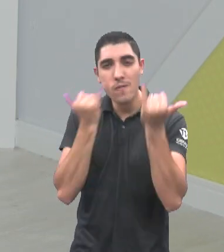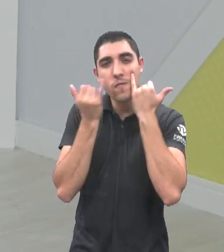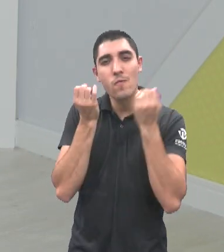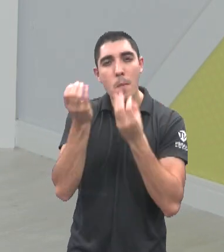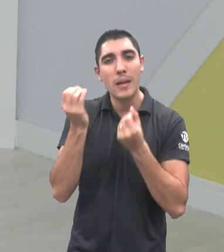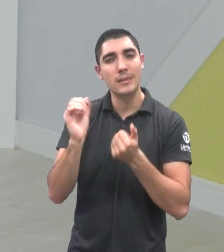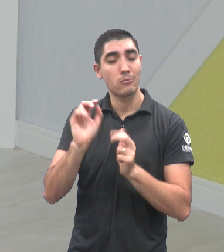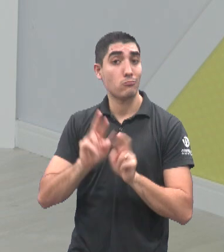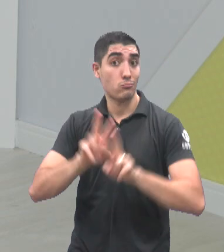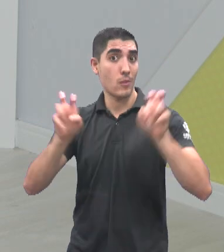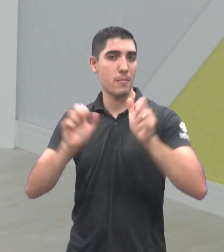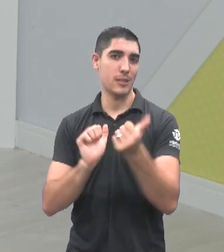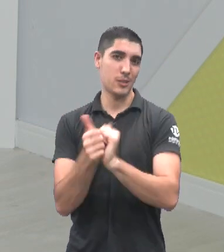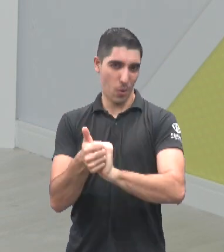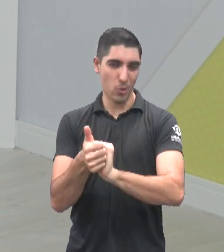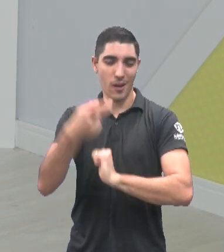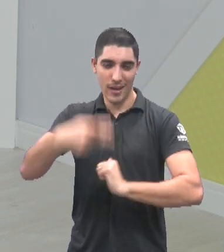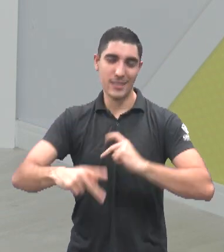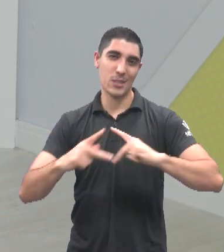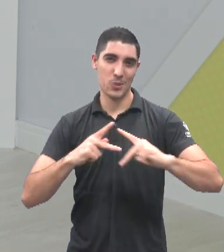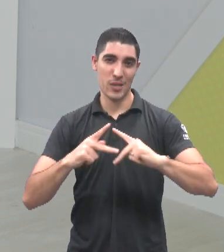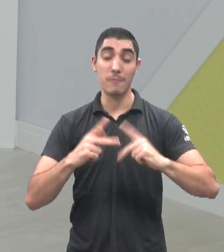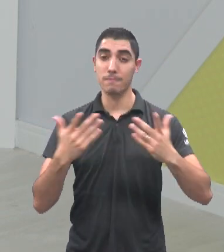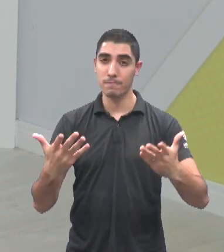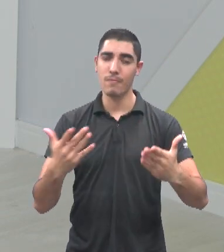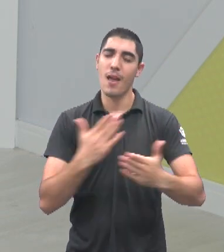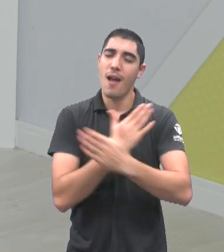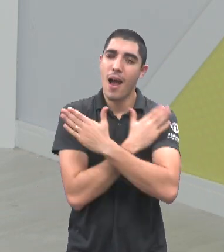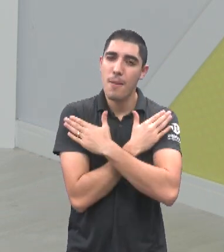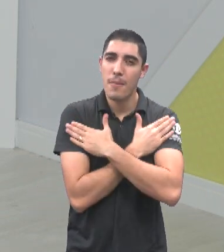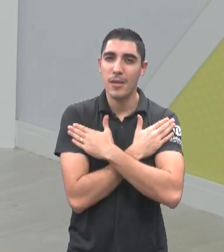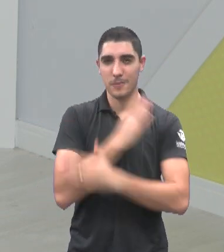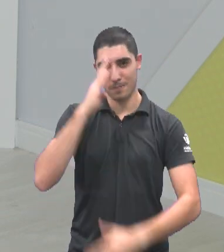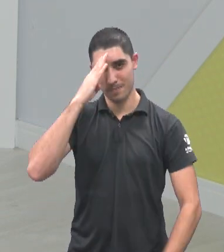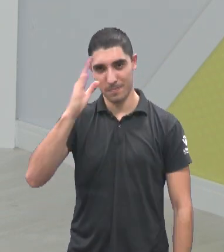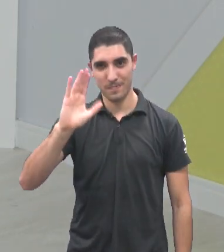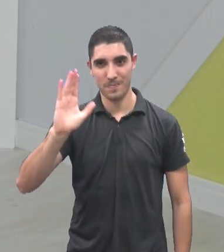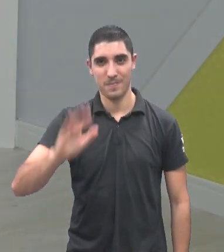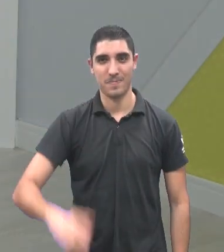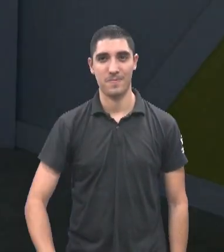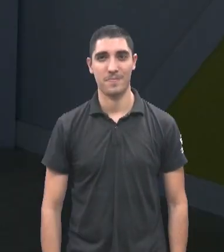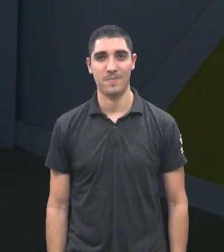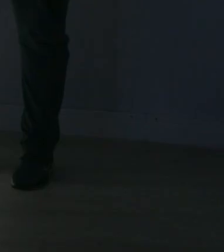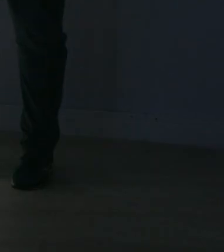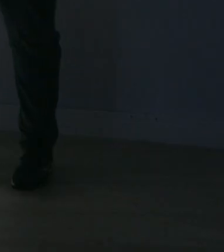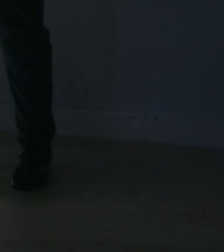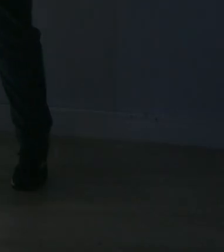assuntos esportivos da nossa cidade. De minha parte, grande abraço, até quarta. Tchau, tchau.